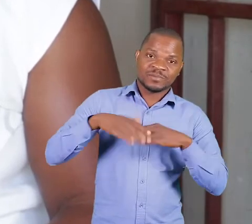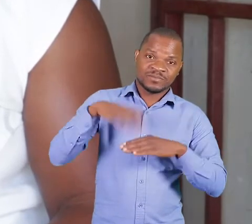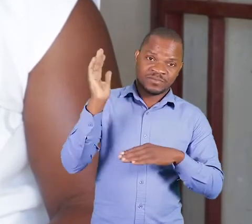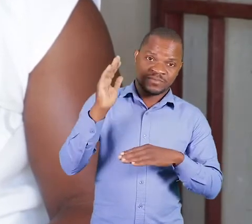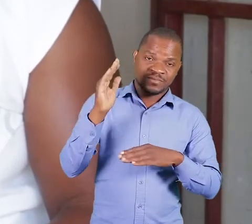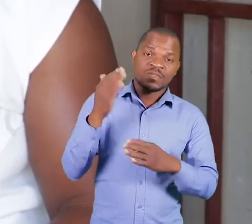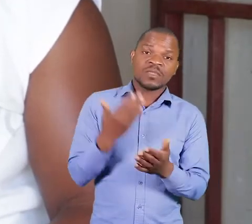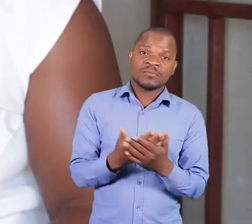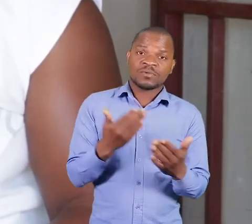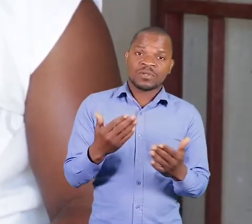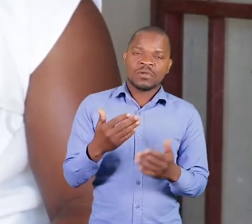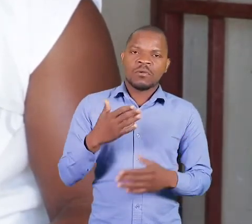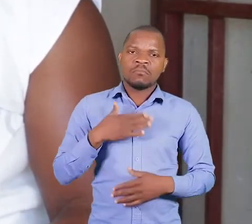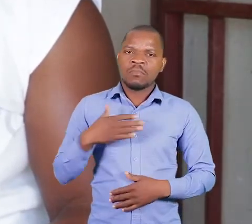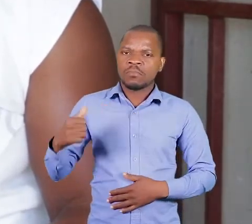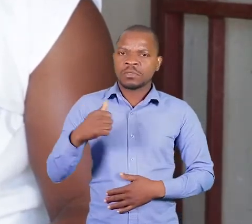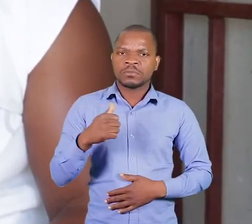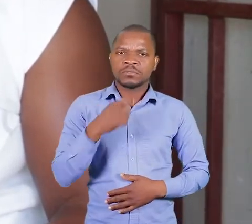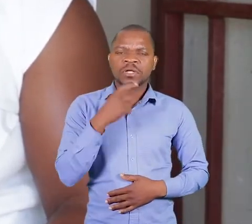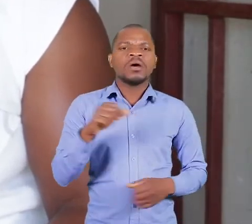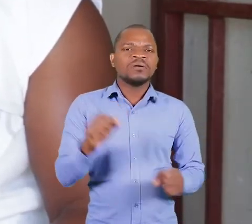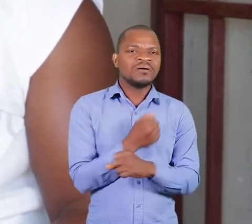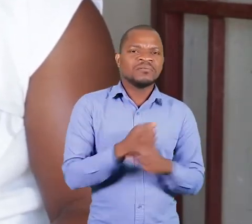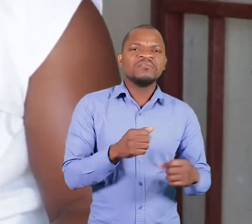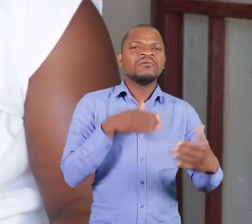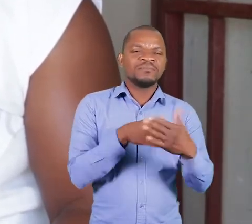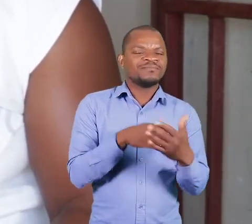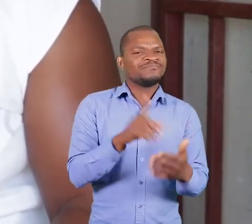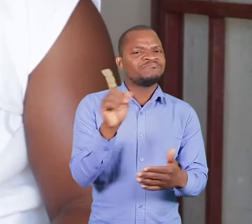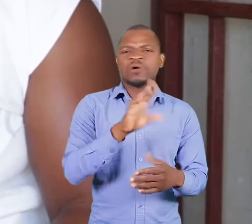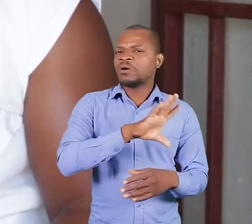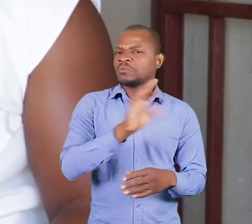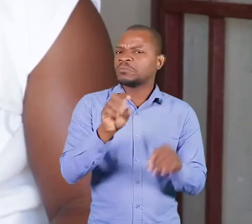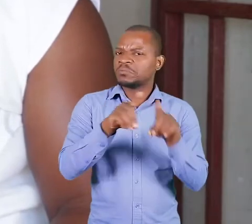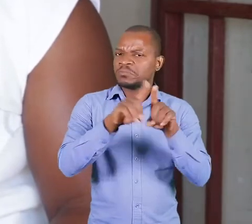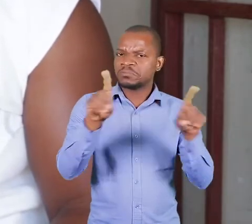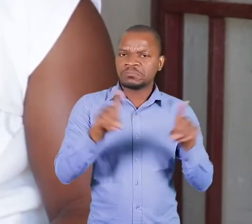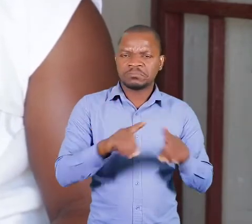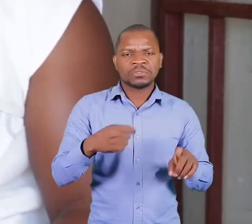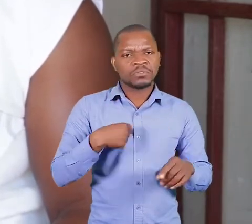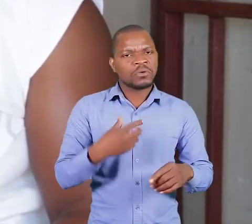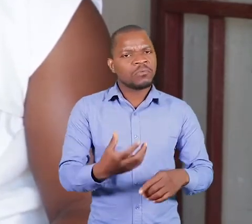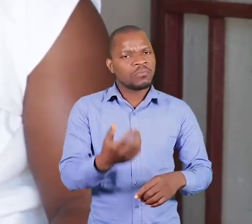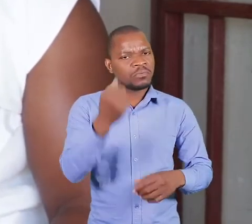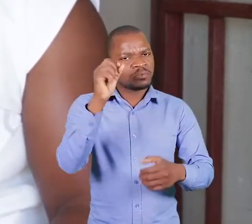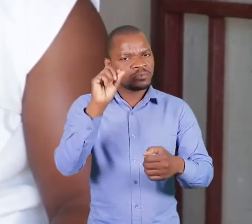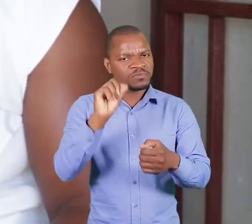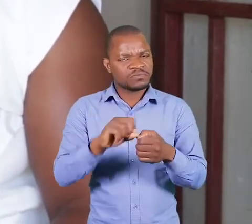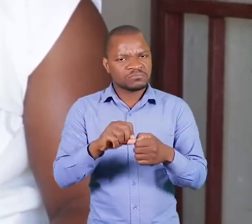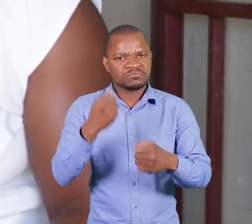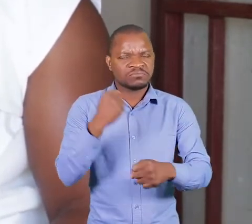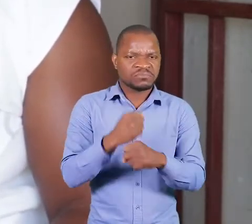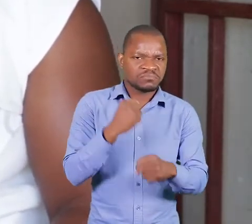Eu me sinto honrada porque ele, na verdade, nunca contrariou essa ideia de eu estar a trabalhar ou eu estar a fazer